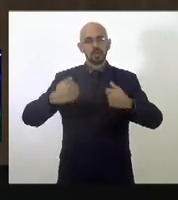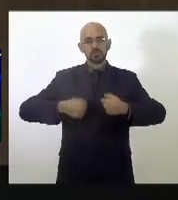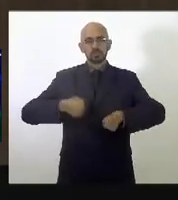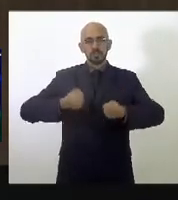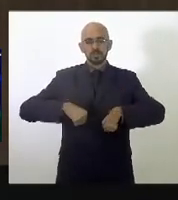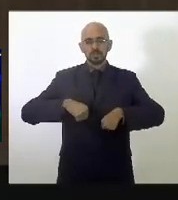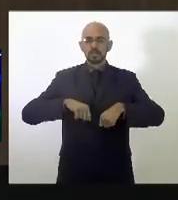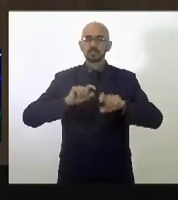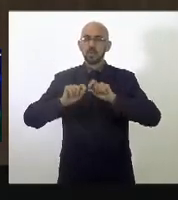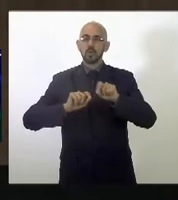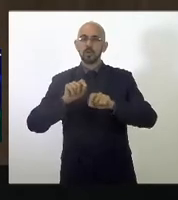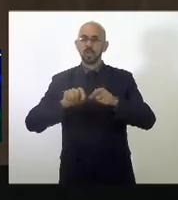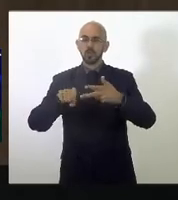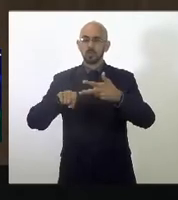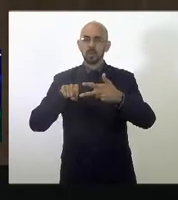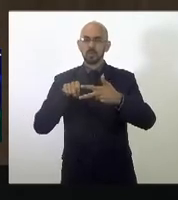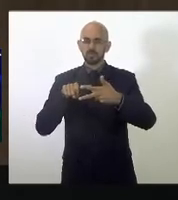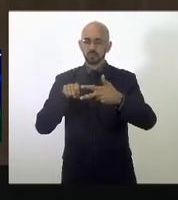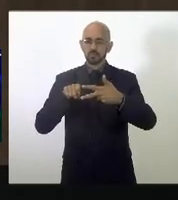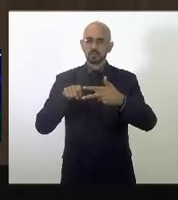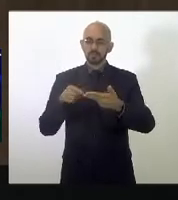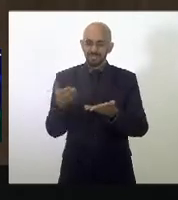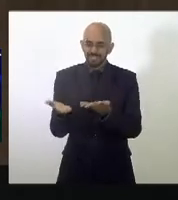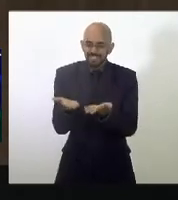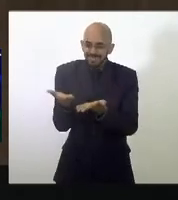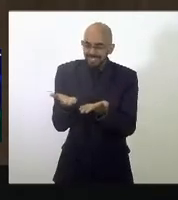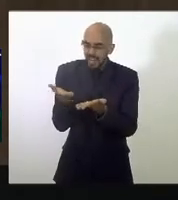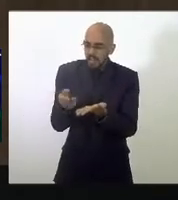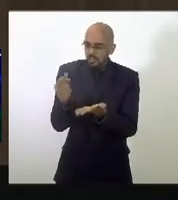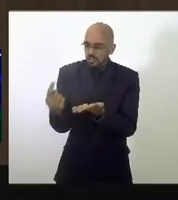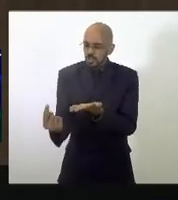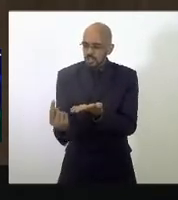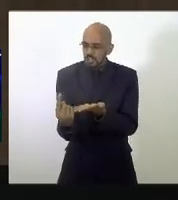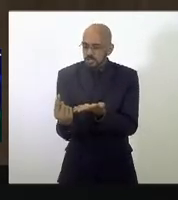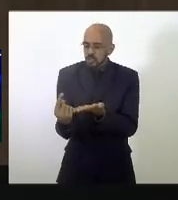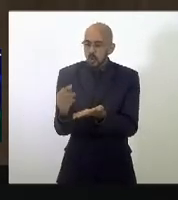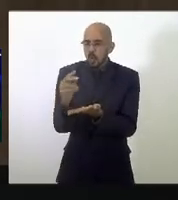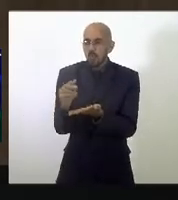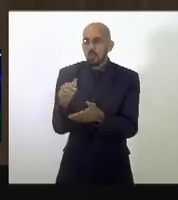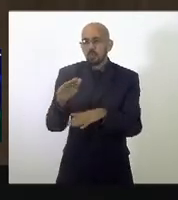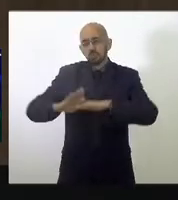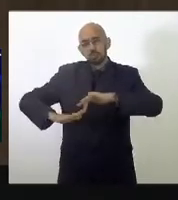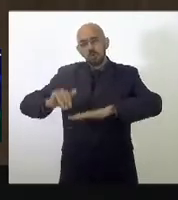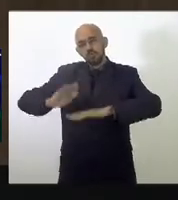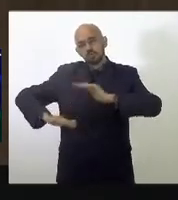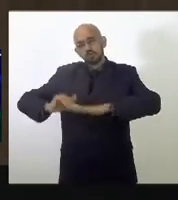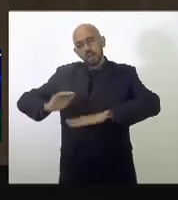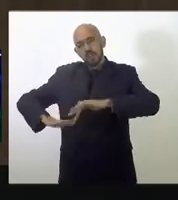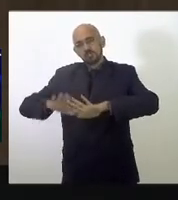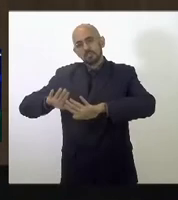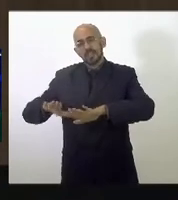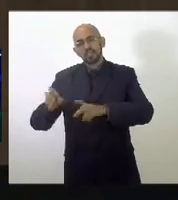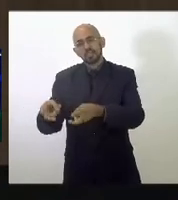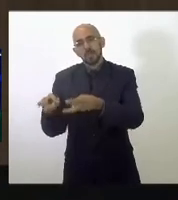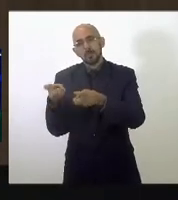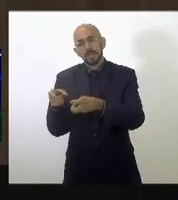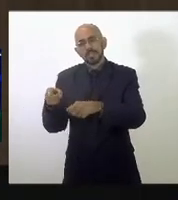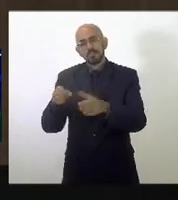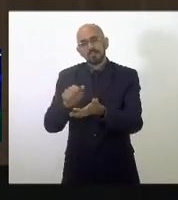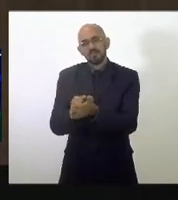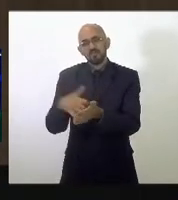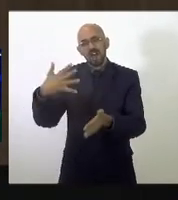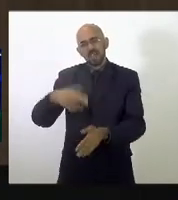né, que o executivo trate eles com humanização. A gente vê, né, vários